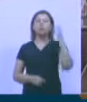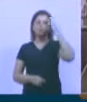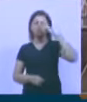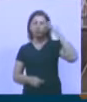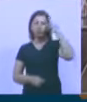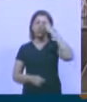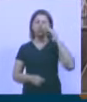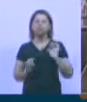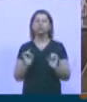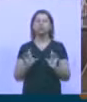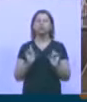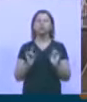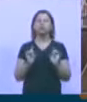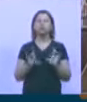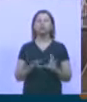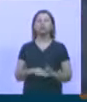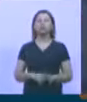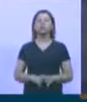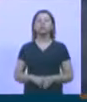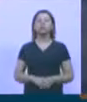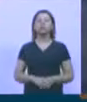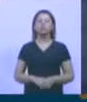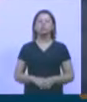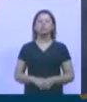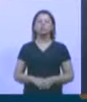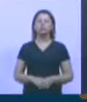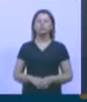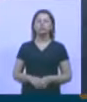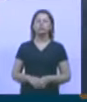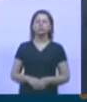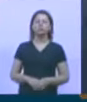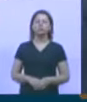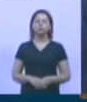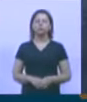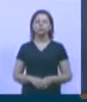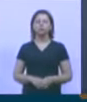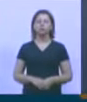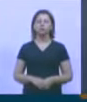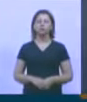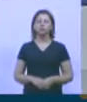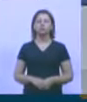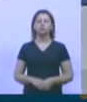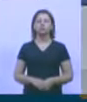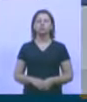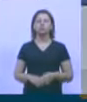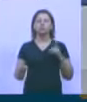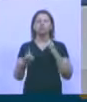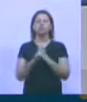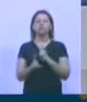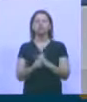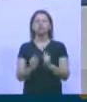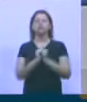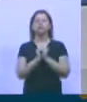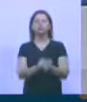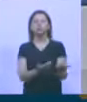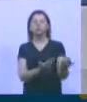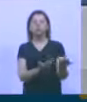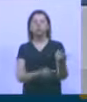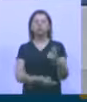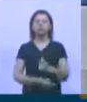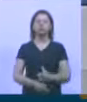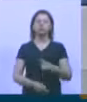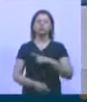tão especial. And they met the girls coming from good, prominent families. E encontraram com jovens que